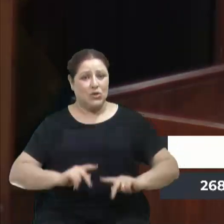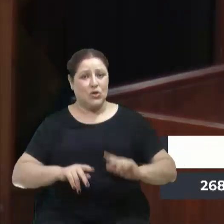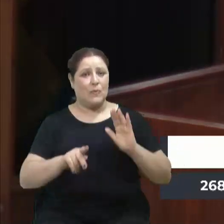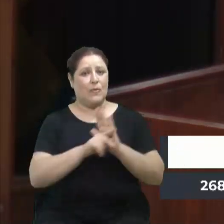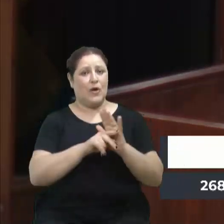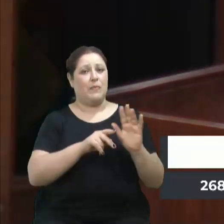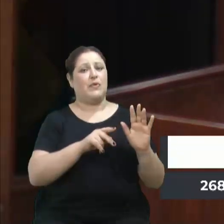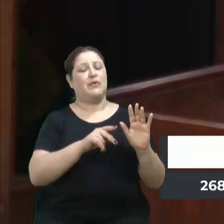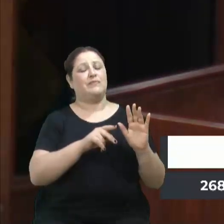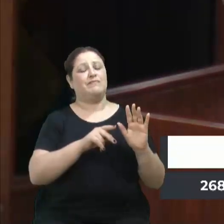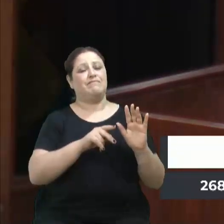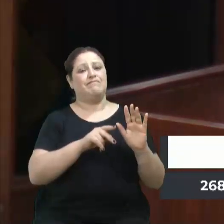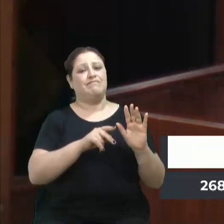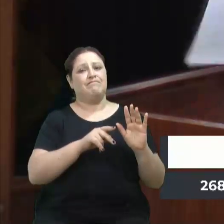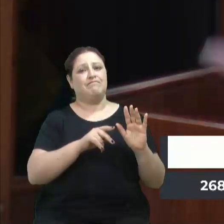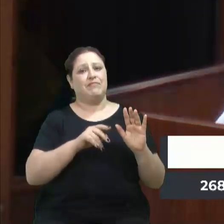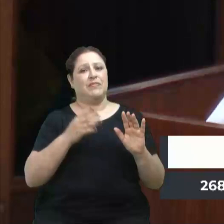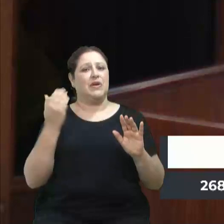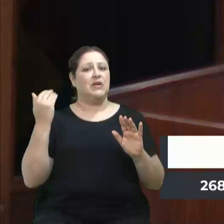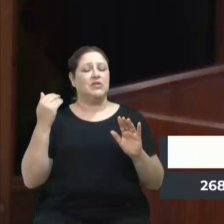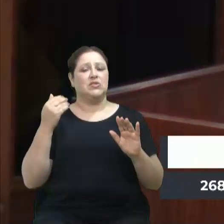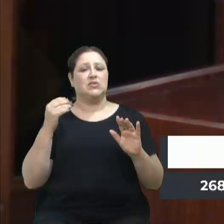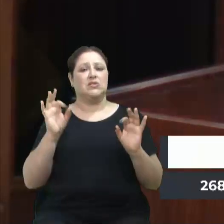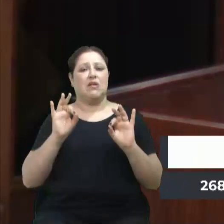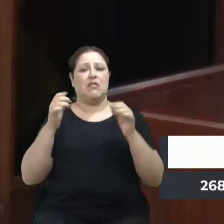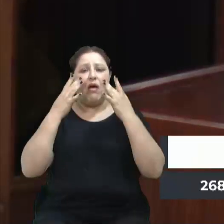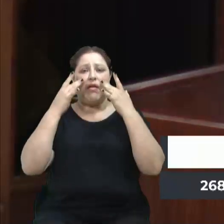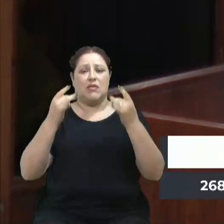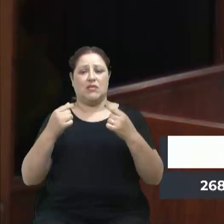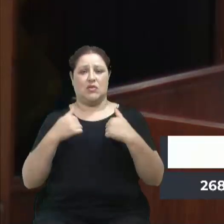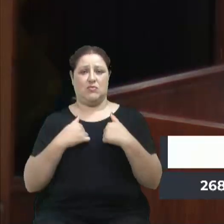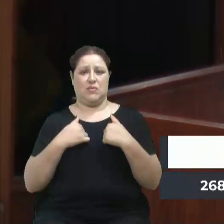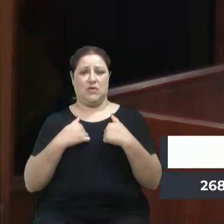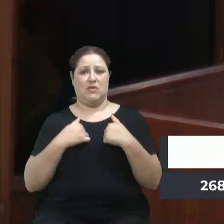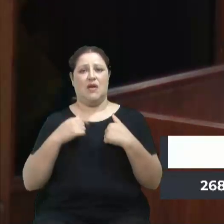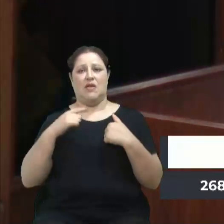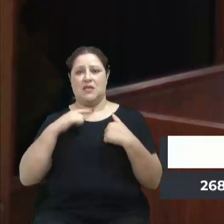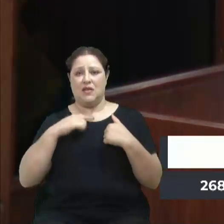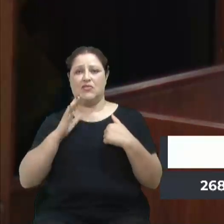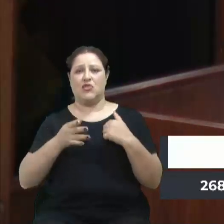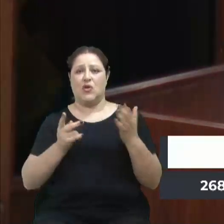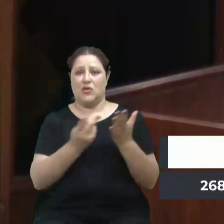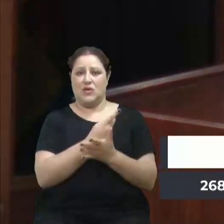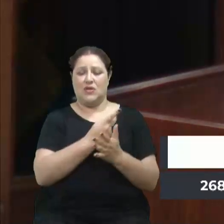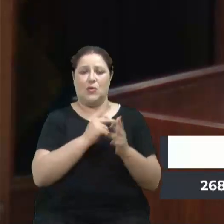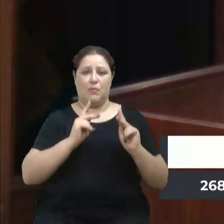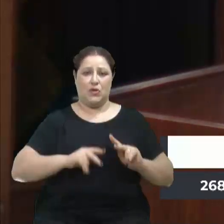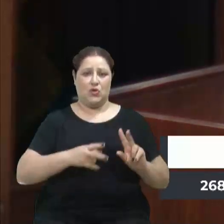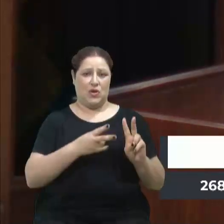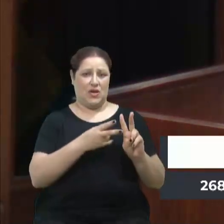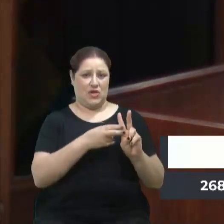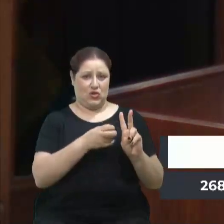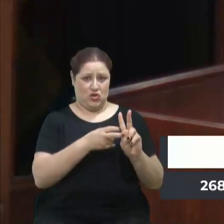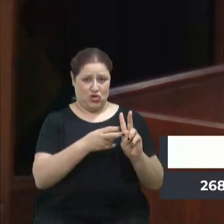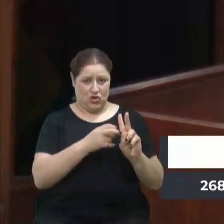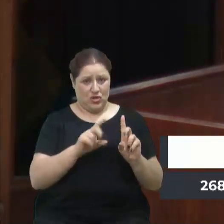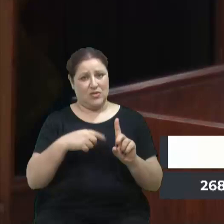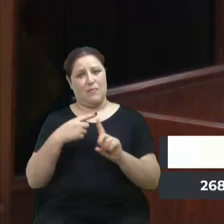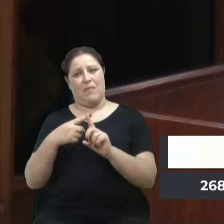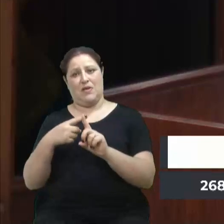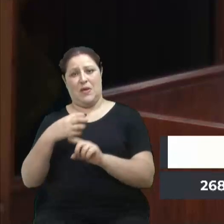temos duas situações. Pior, uma outra nota aqui de junho de